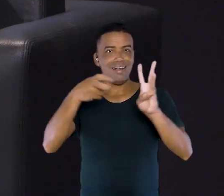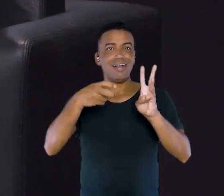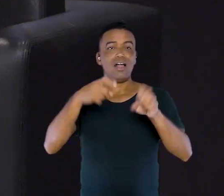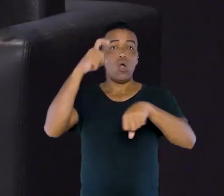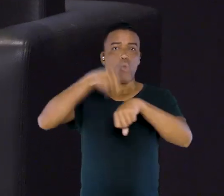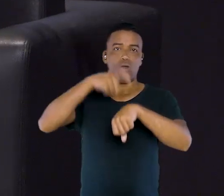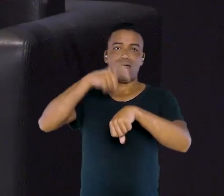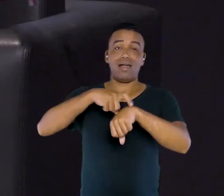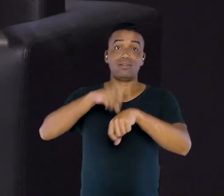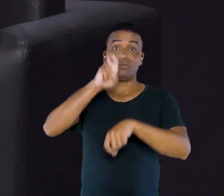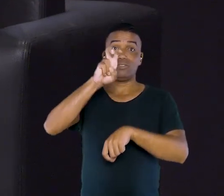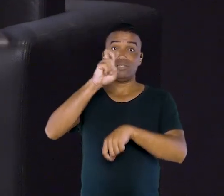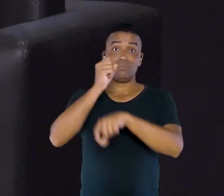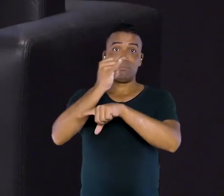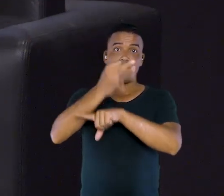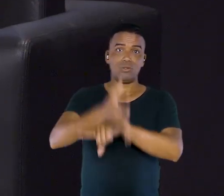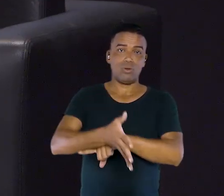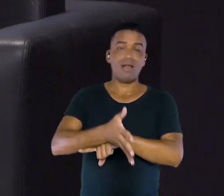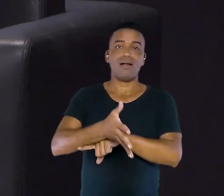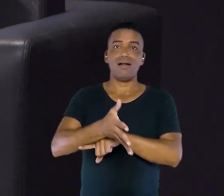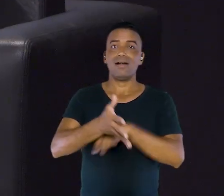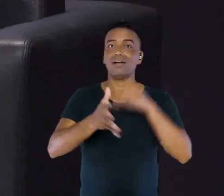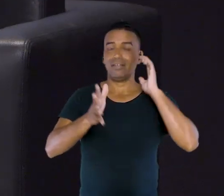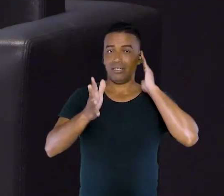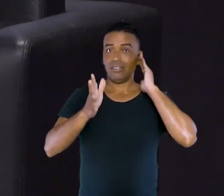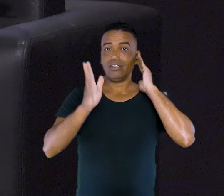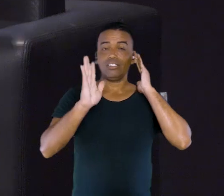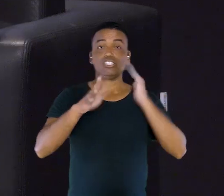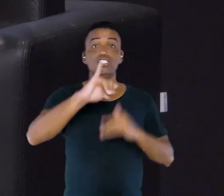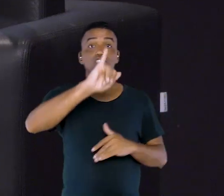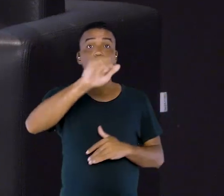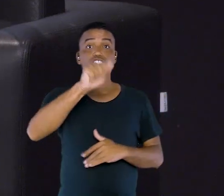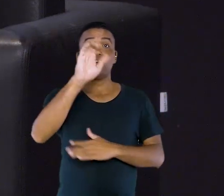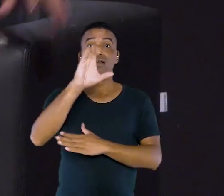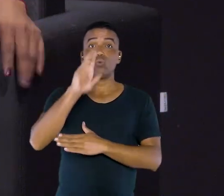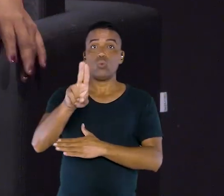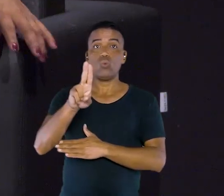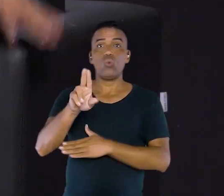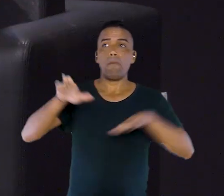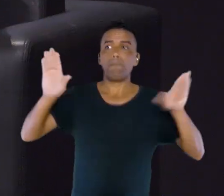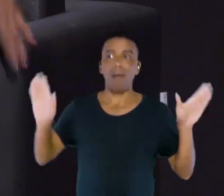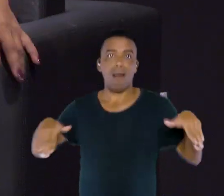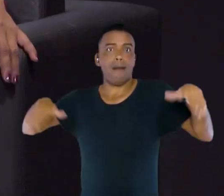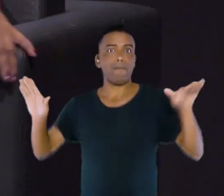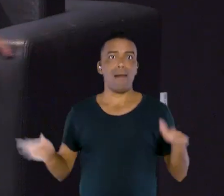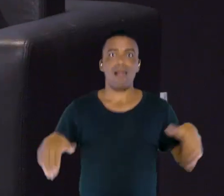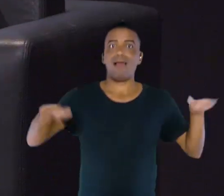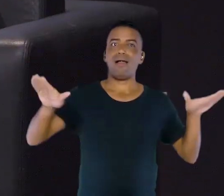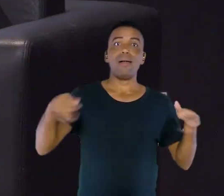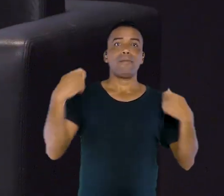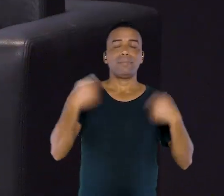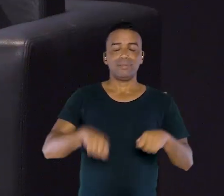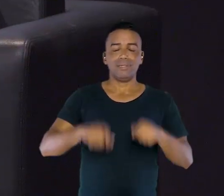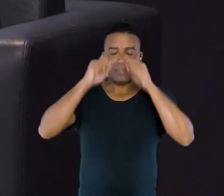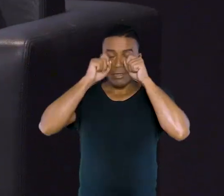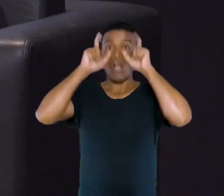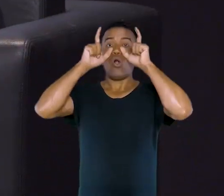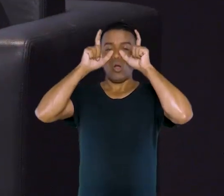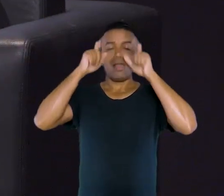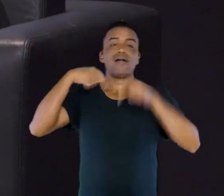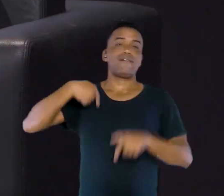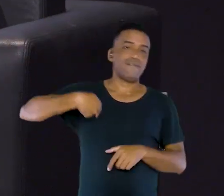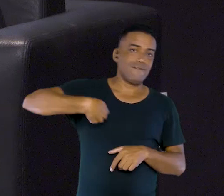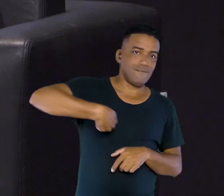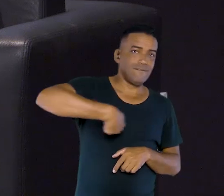seguia muito, 5 da manhã, o jacu já está batendo asa, você já sabe que precisa